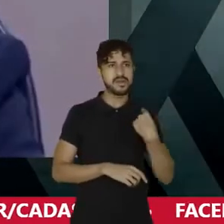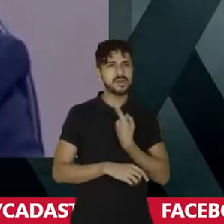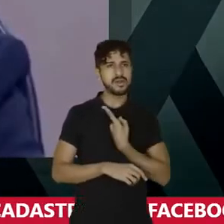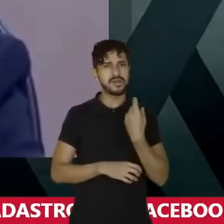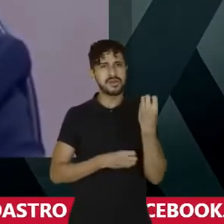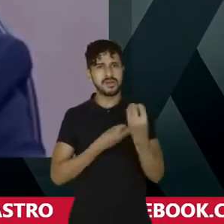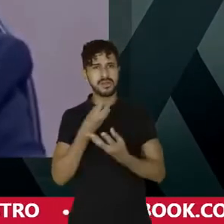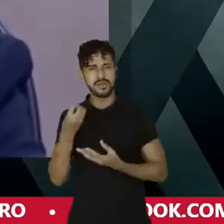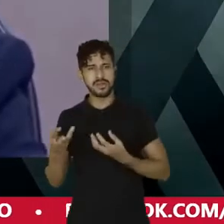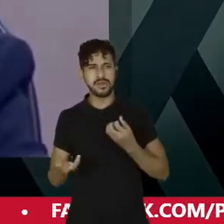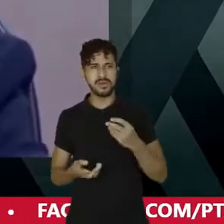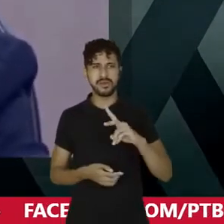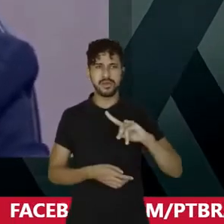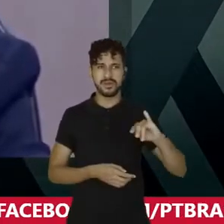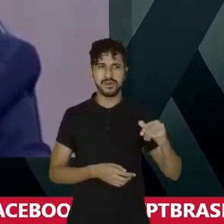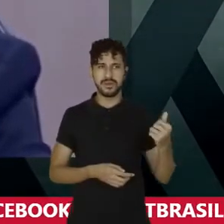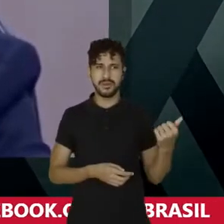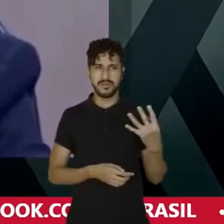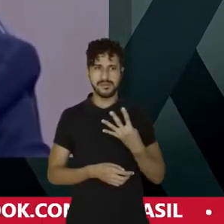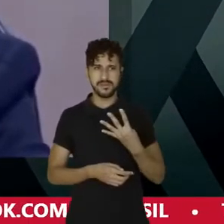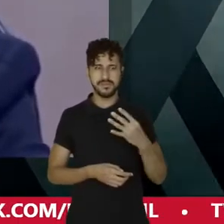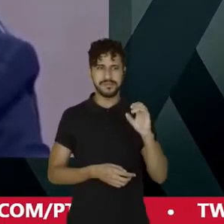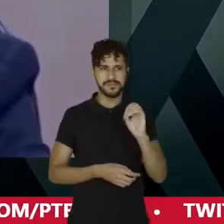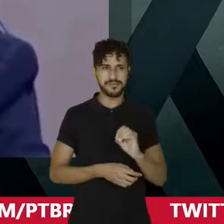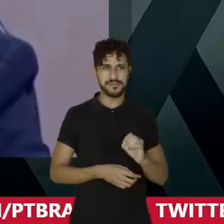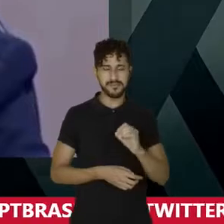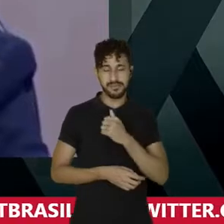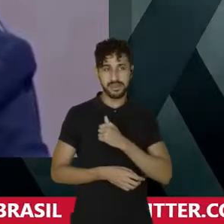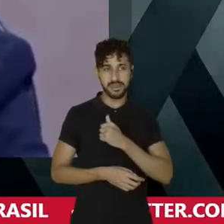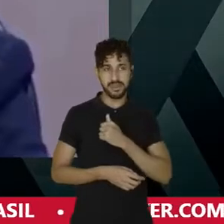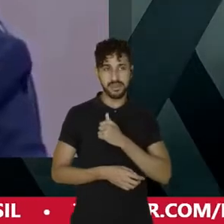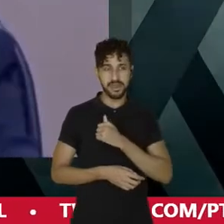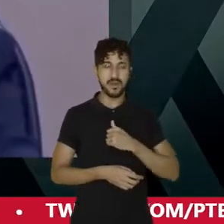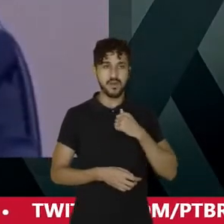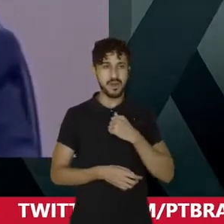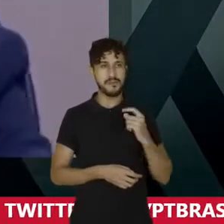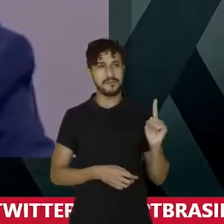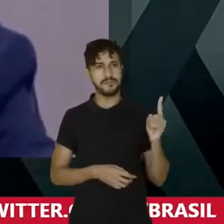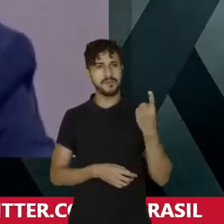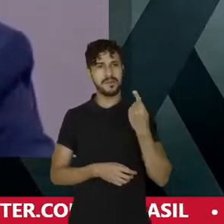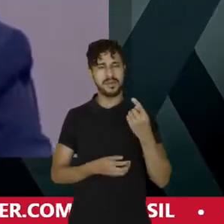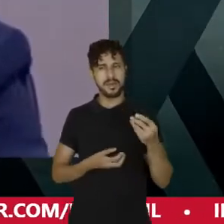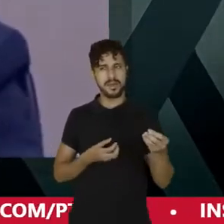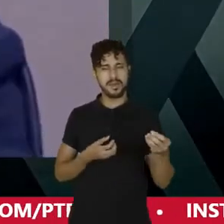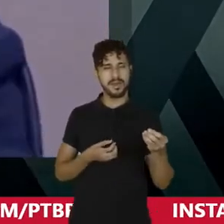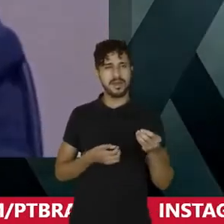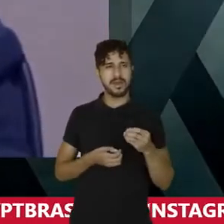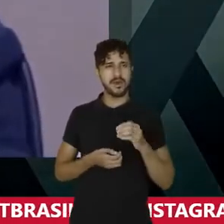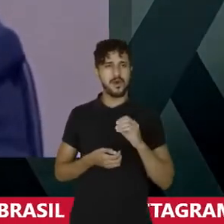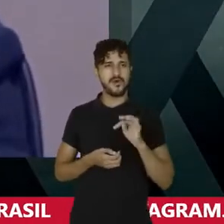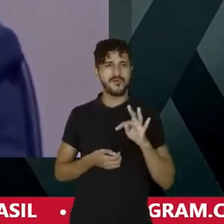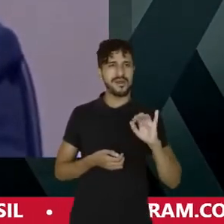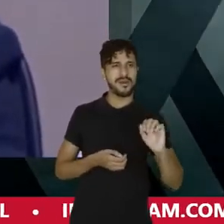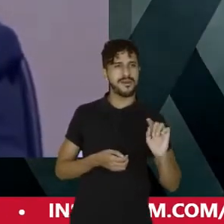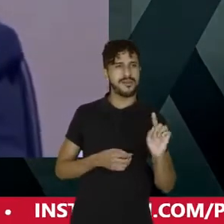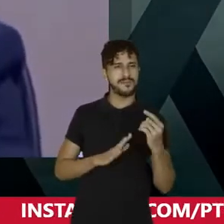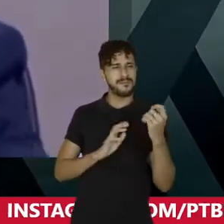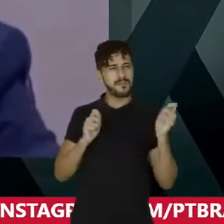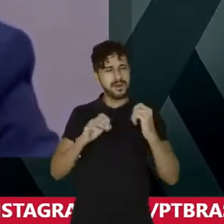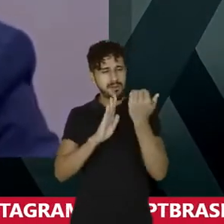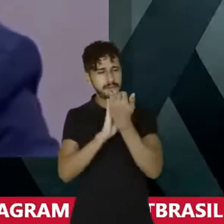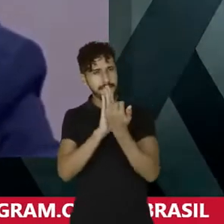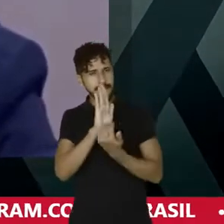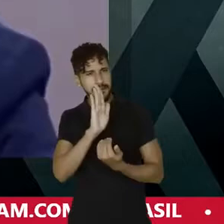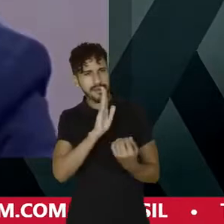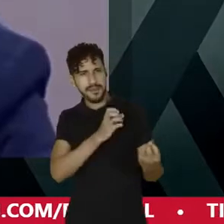fornecemos o dia Quatorze de agosto não se a primeira oferta e o possível a entrega